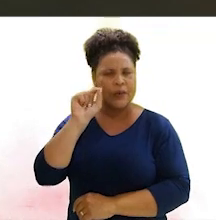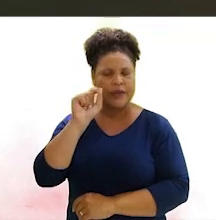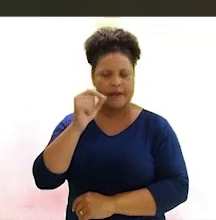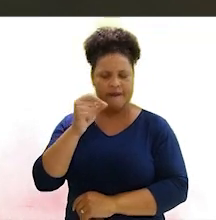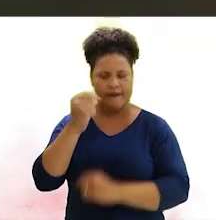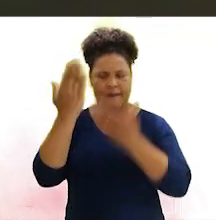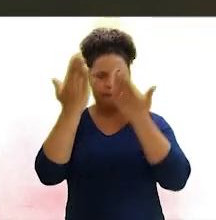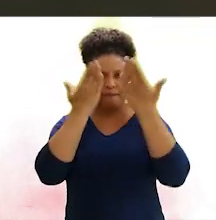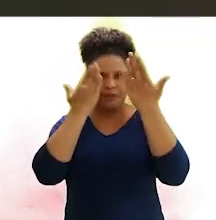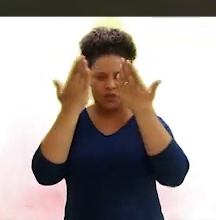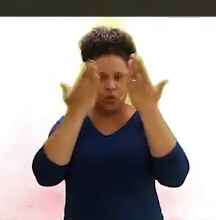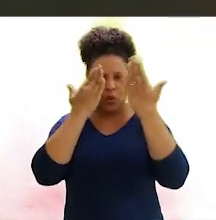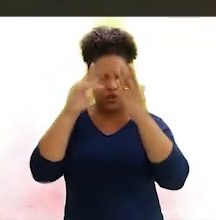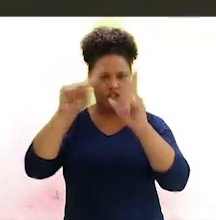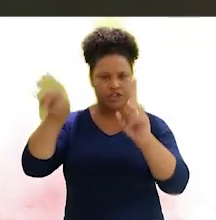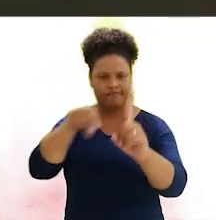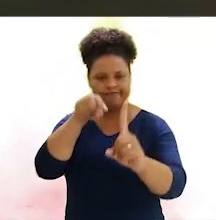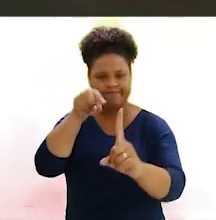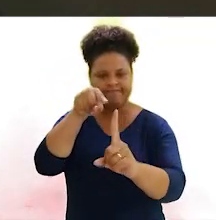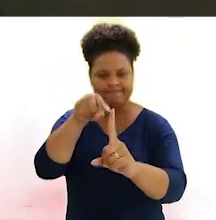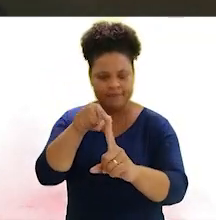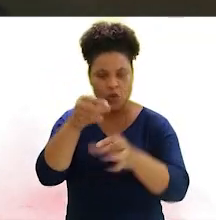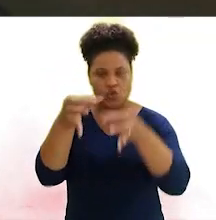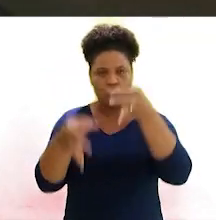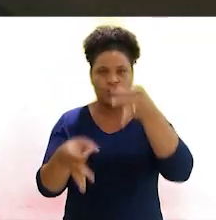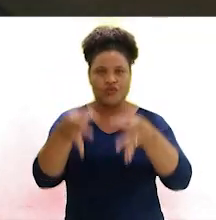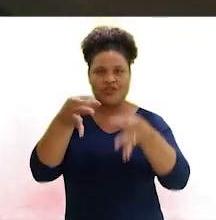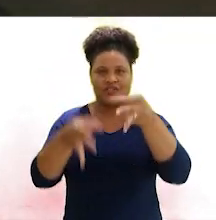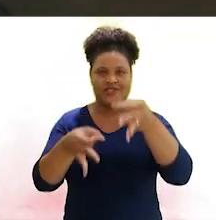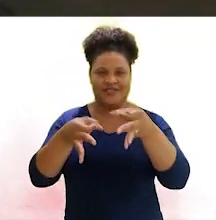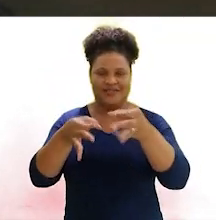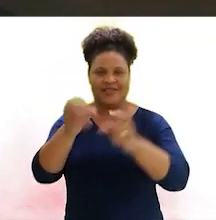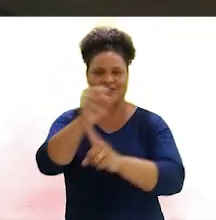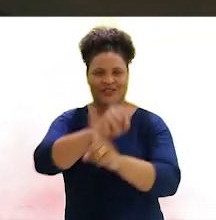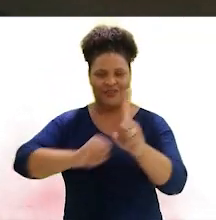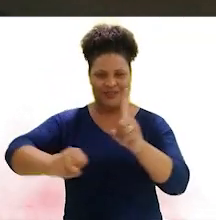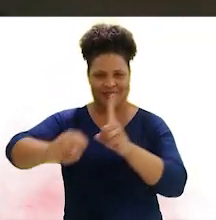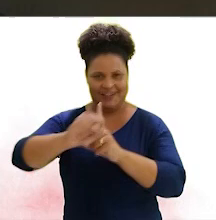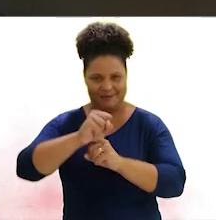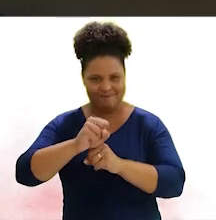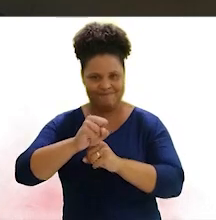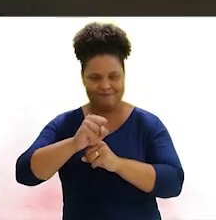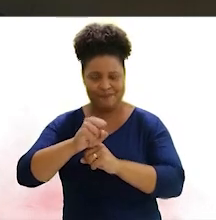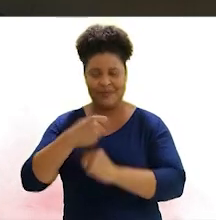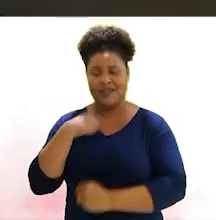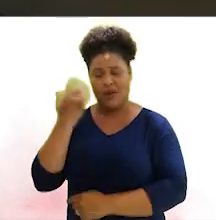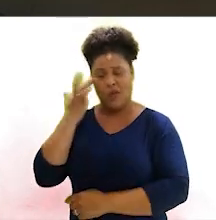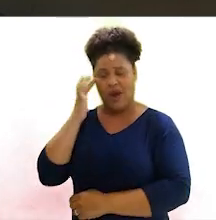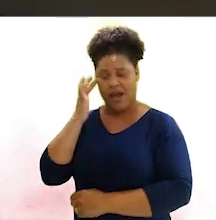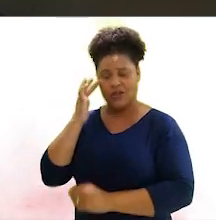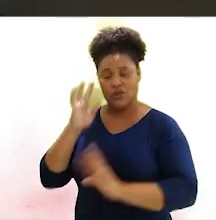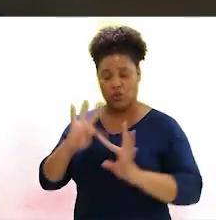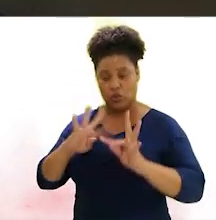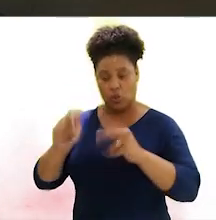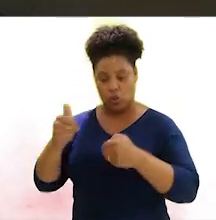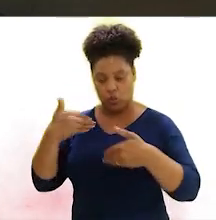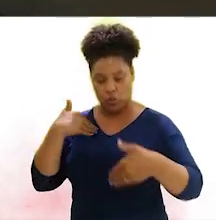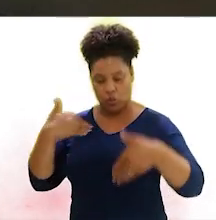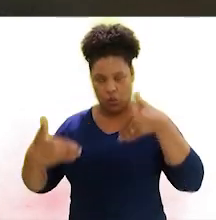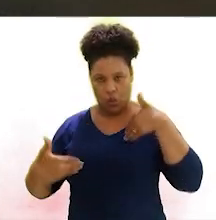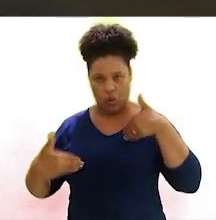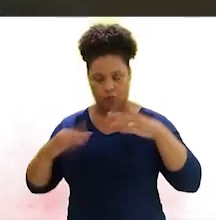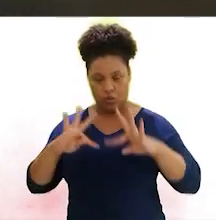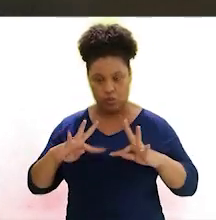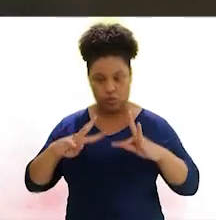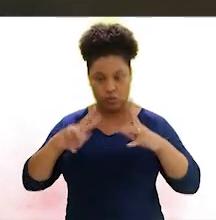devido a psicologia comprometido com justiça social eu acho que todo o corpo toda existência é atravessada por